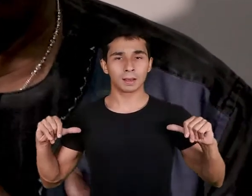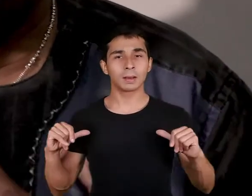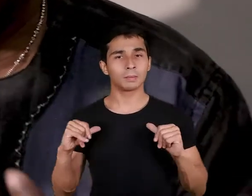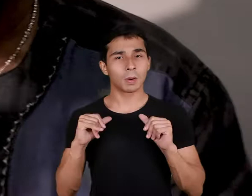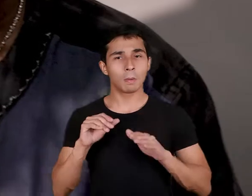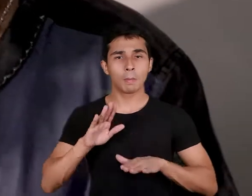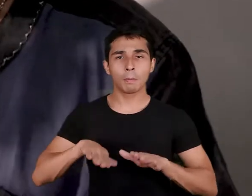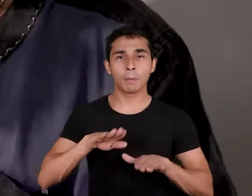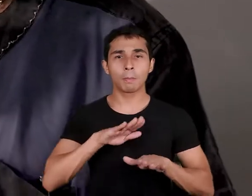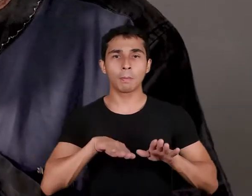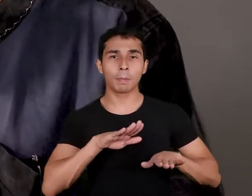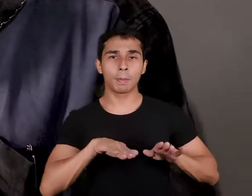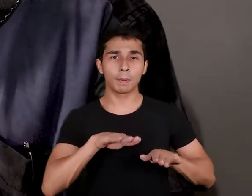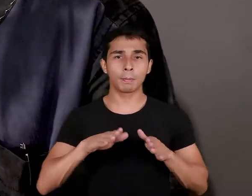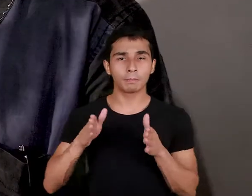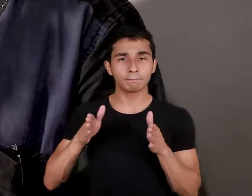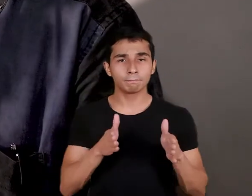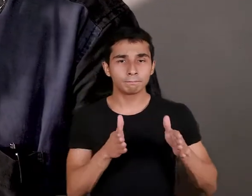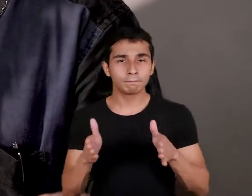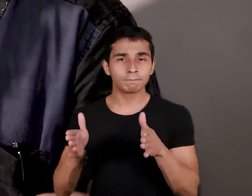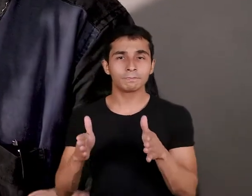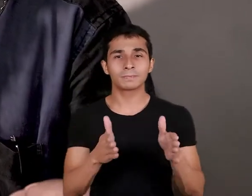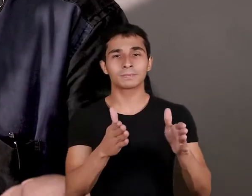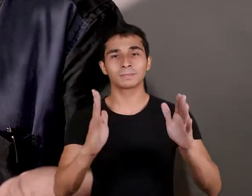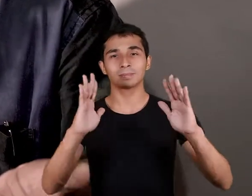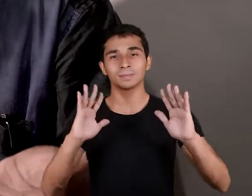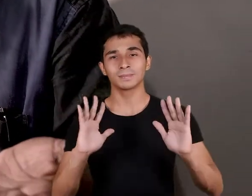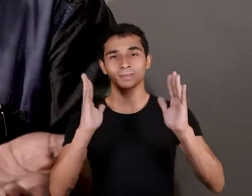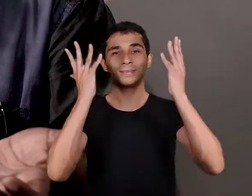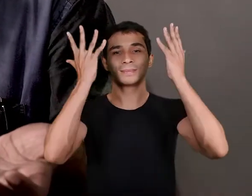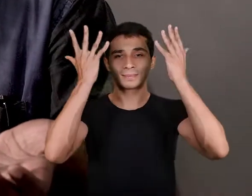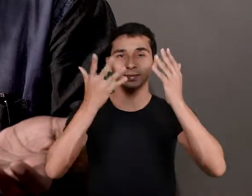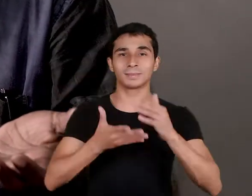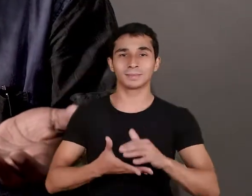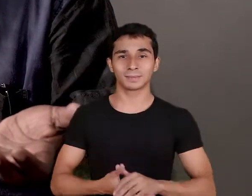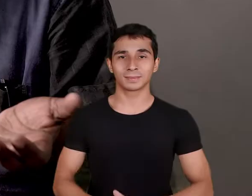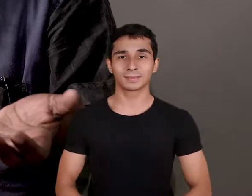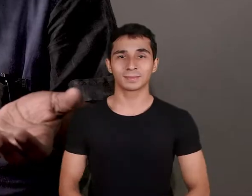lé, rompe o rom para celebrar.